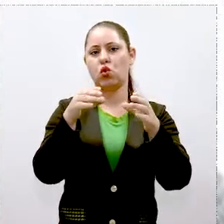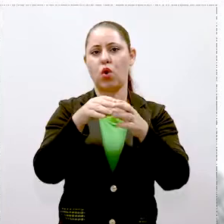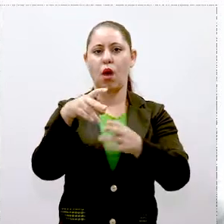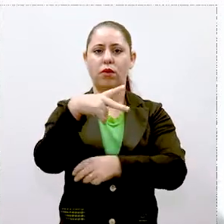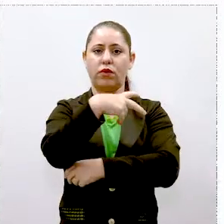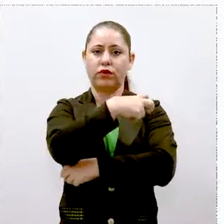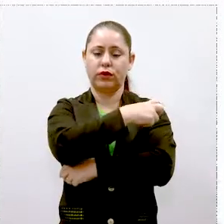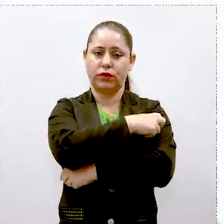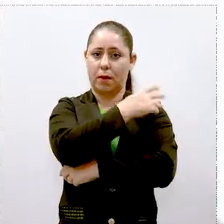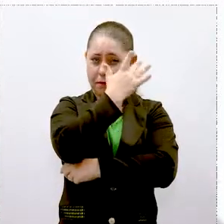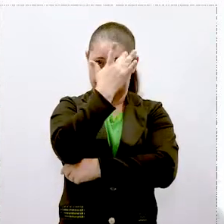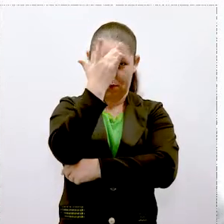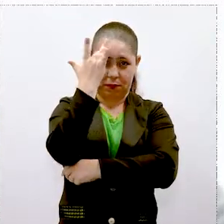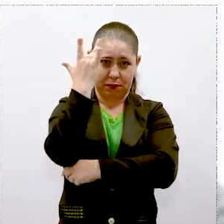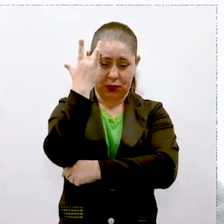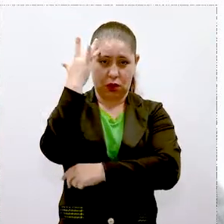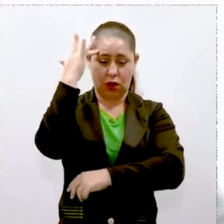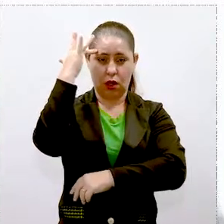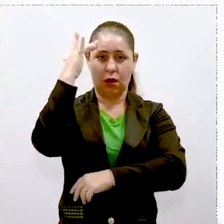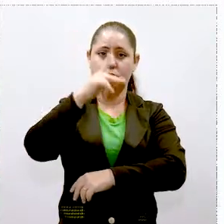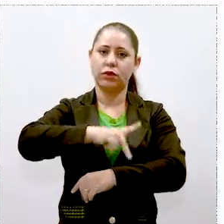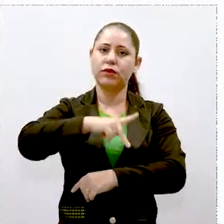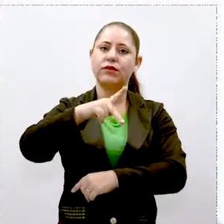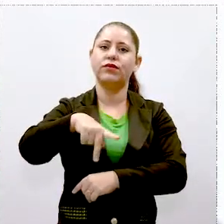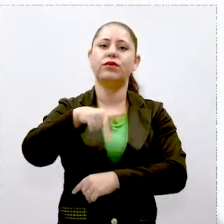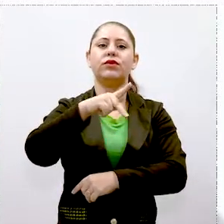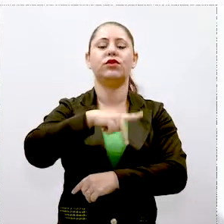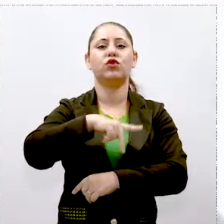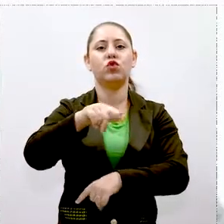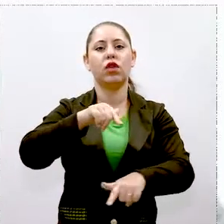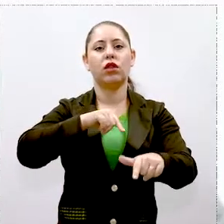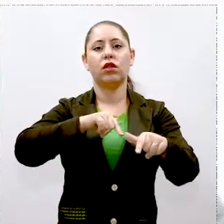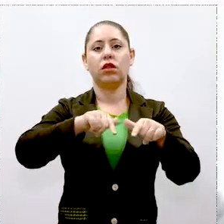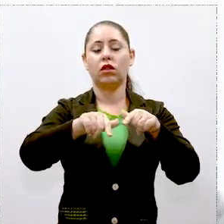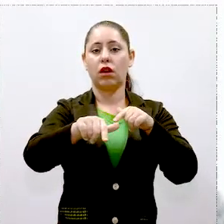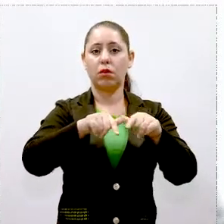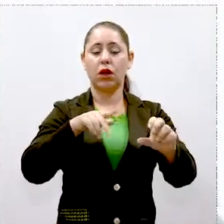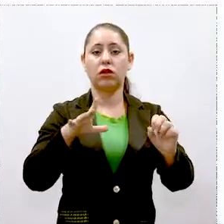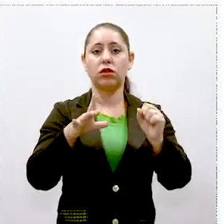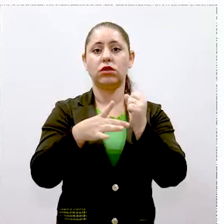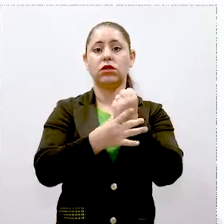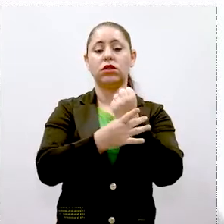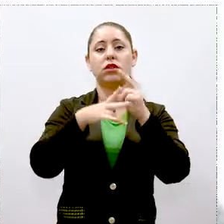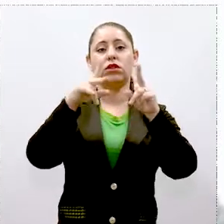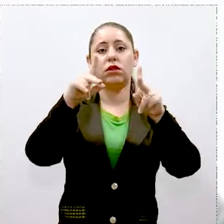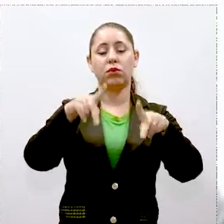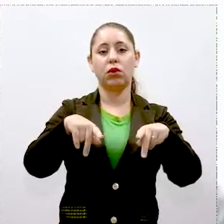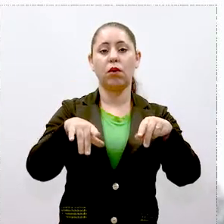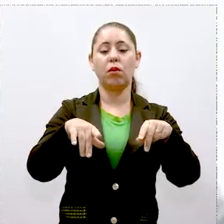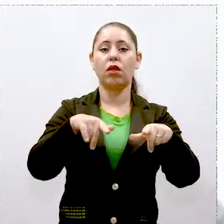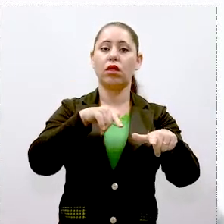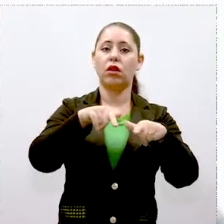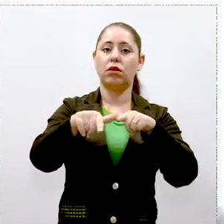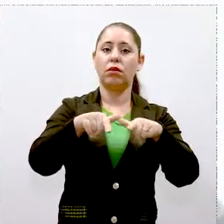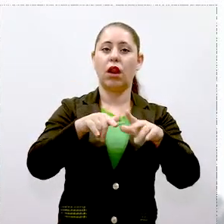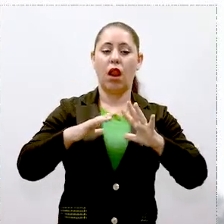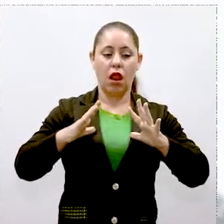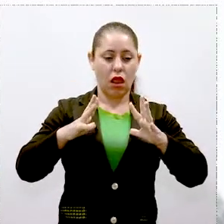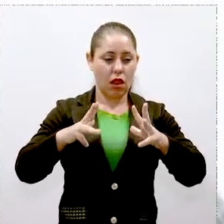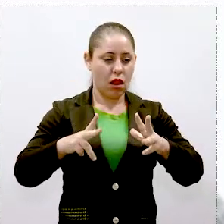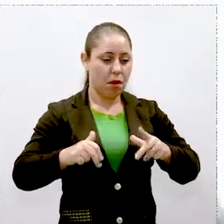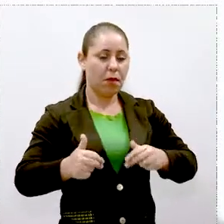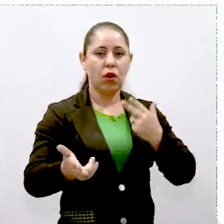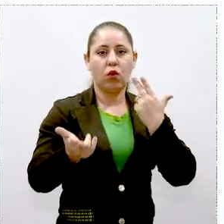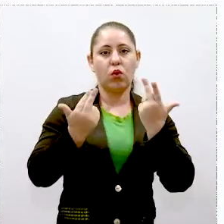de vacinação para professores, trabalhadores da segurança pública, trabalhadores da